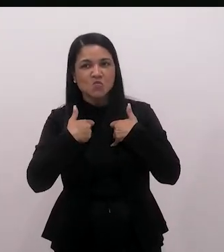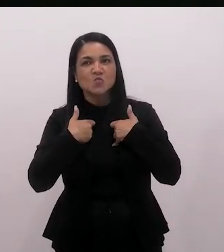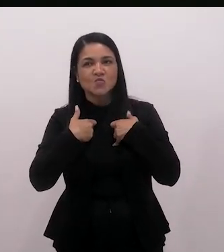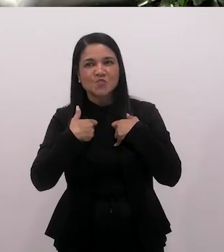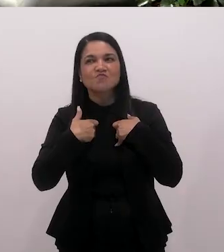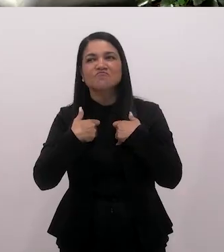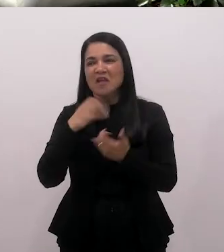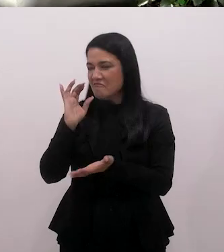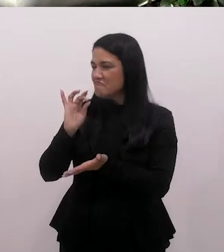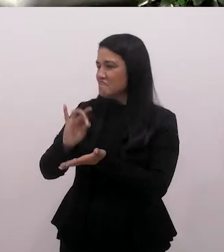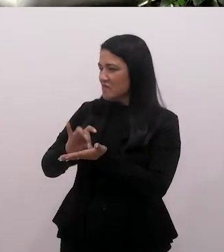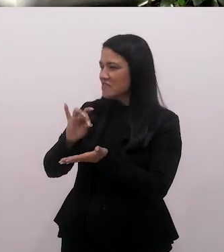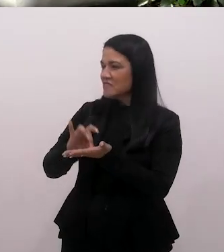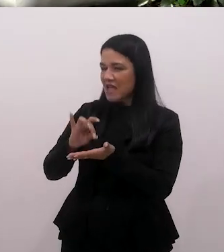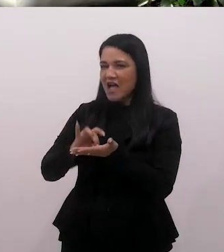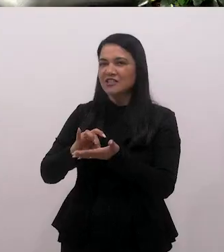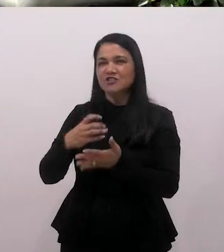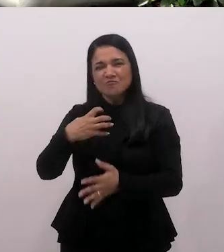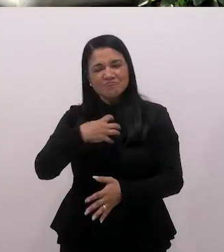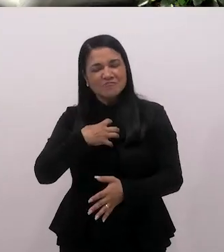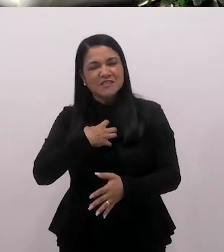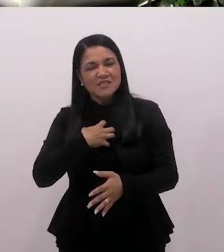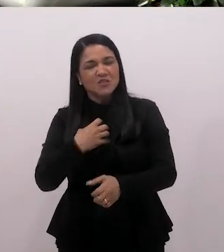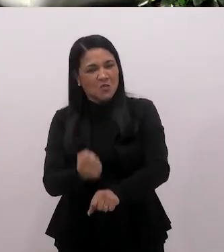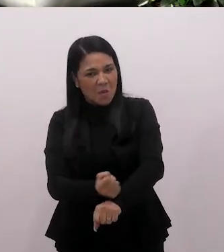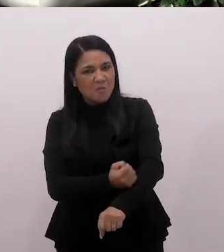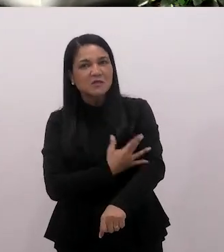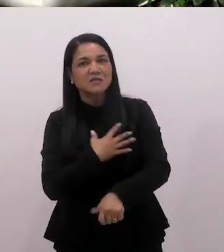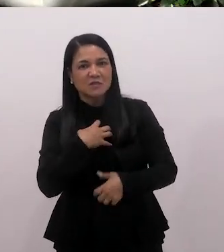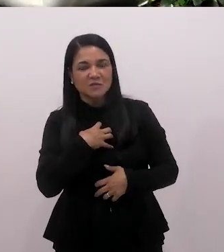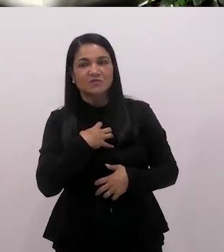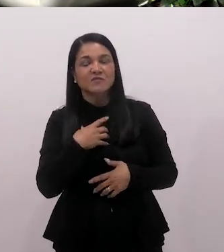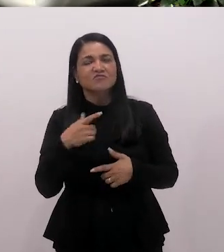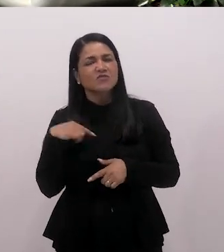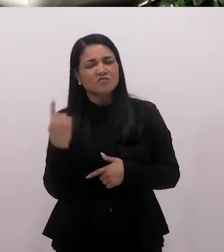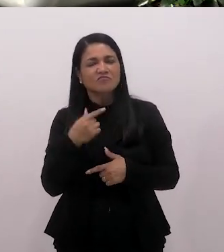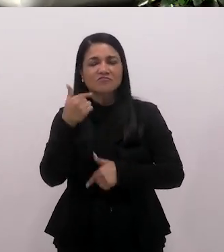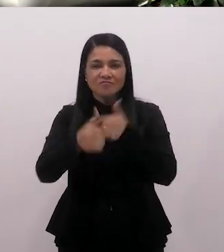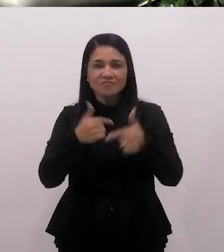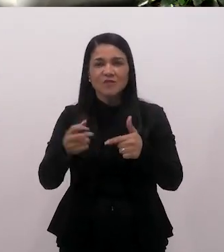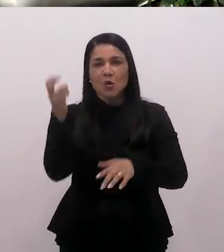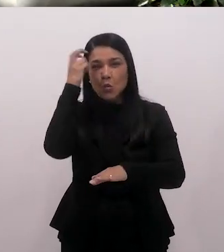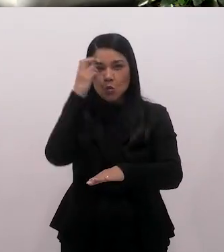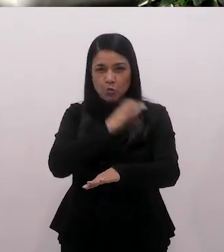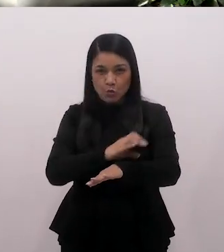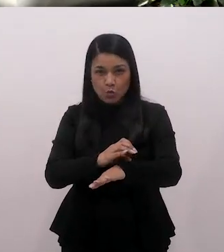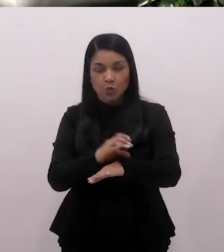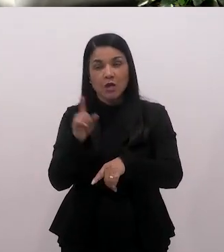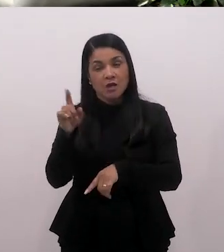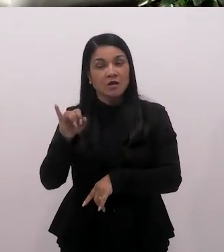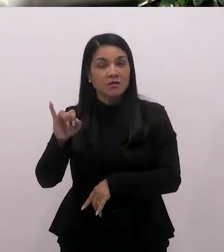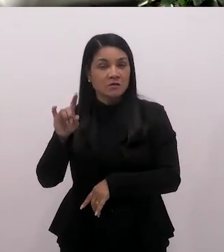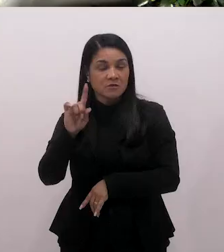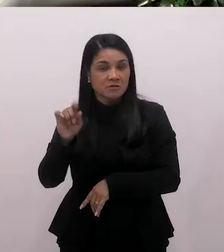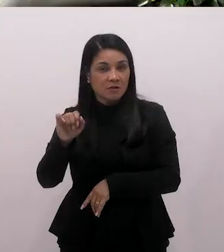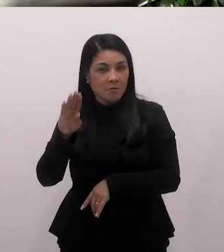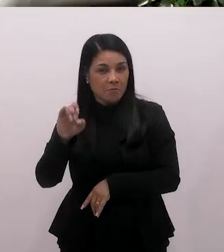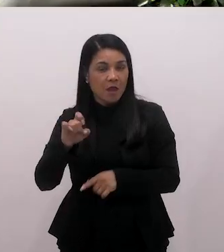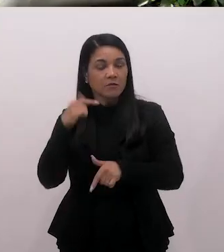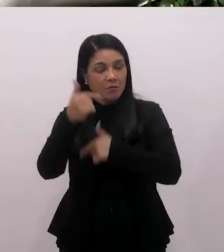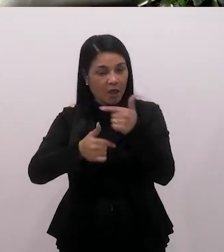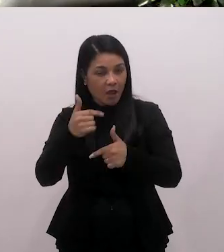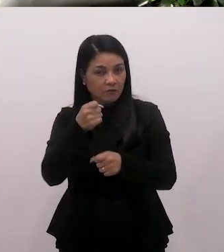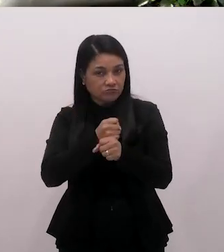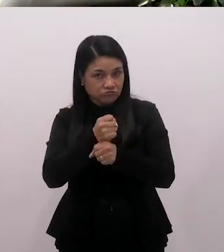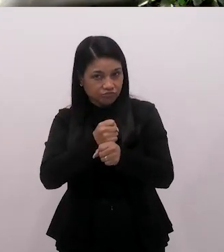Eu sei que o filme não é verdade, mas eu fico sentindo como se fosse uma coisa que a gente Mas a gente que trabalha com cultura pode te dizer, a Isabela está aí já